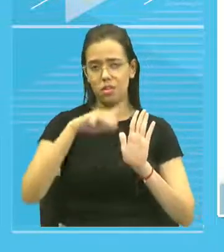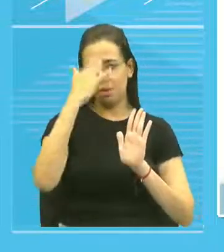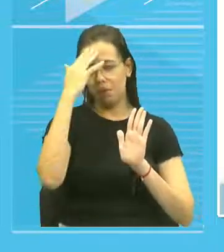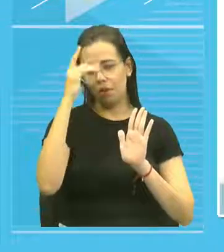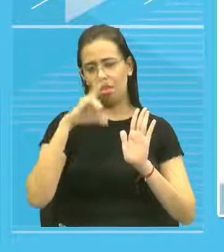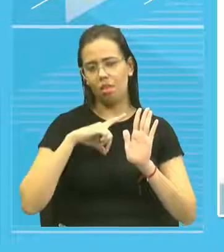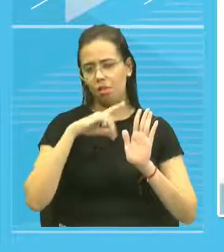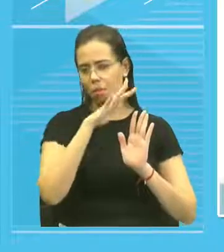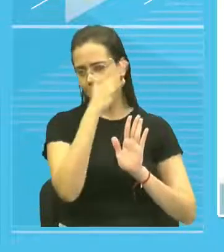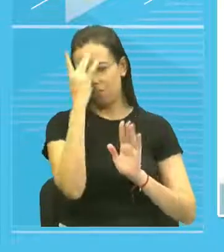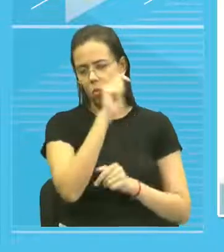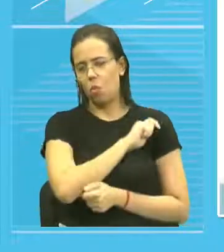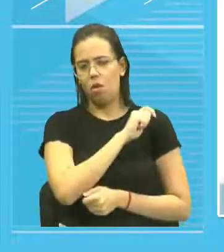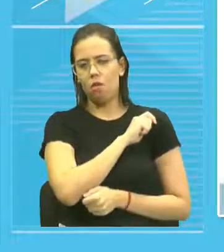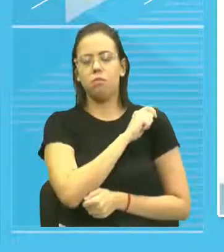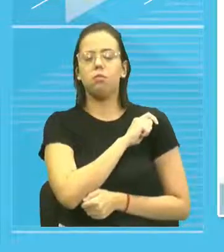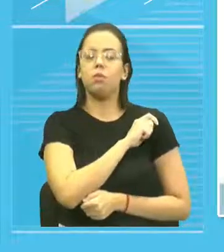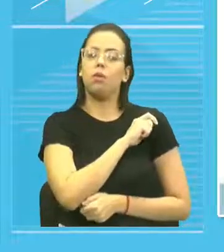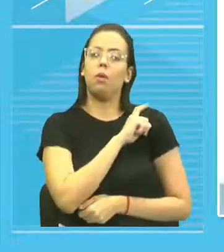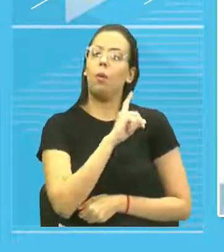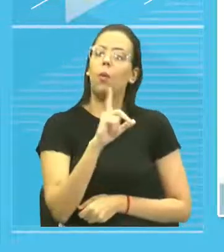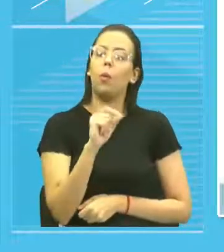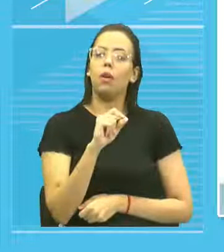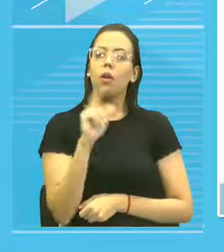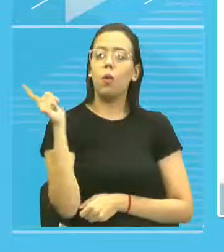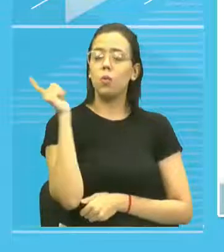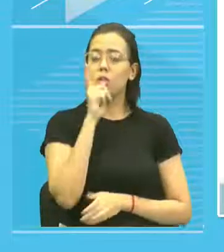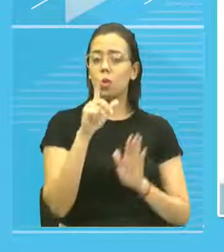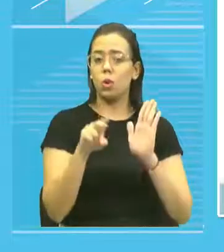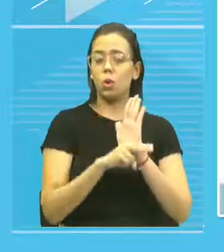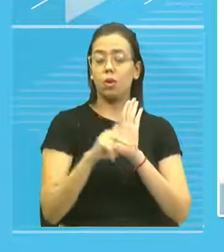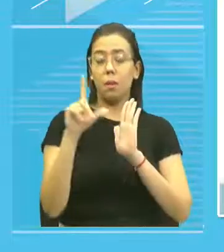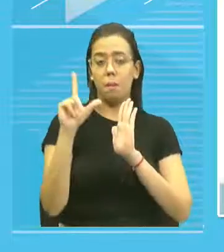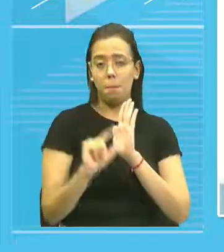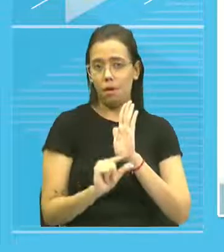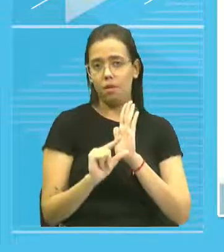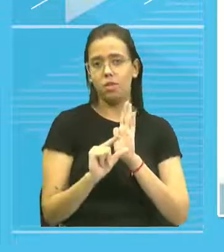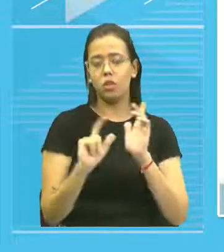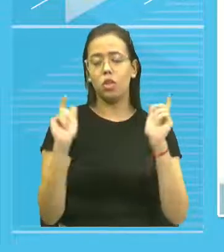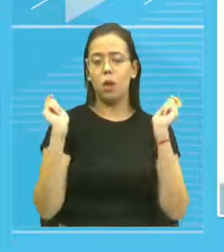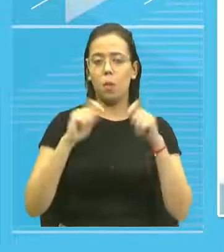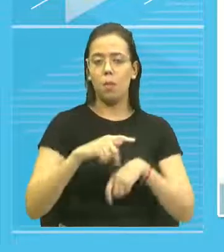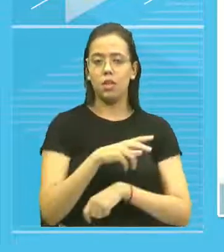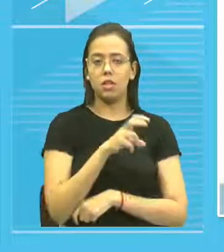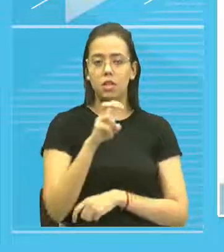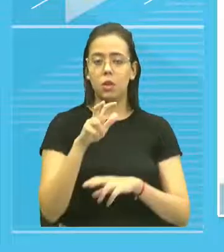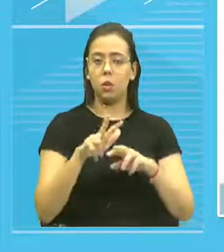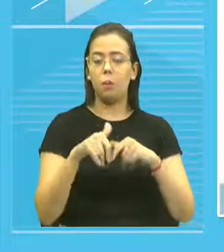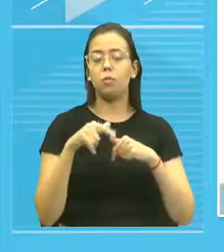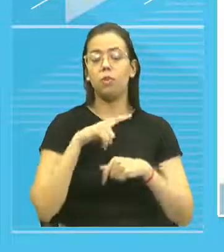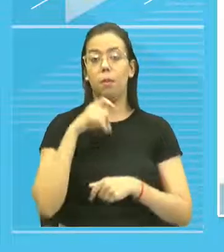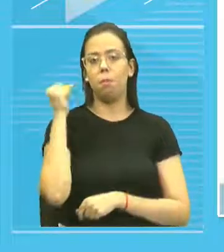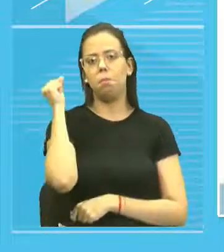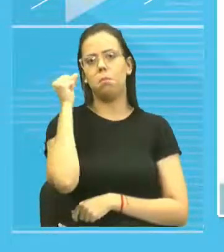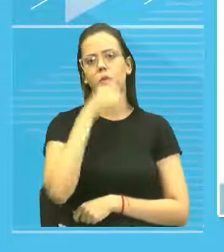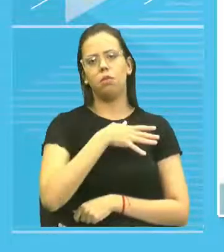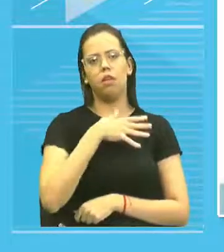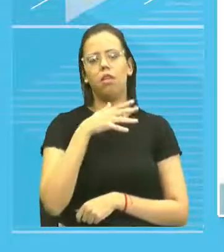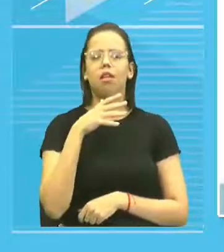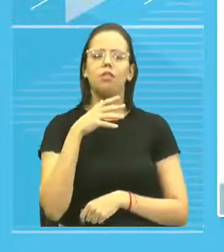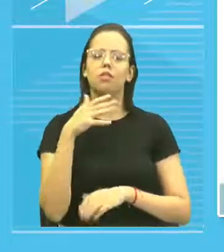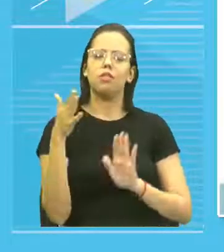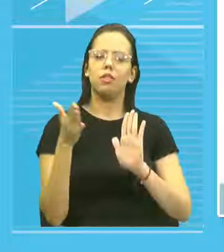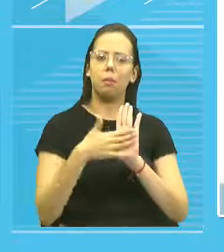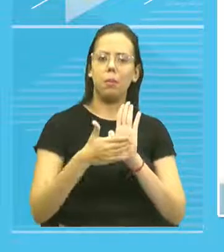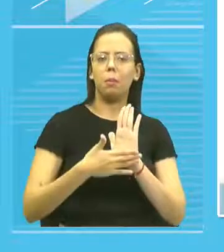bem o que já teve candidato que tirou nota baixa em cima na competência 5 justamente porque ele foi muito agressivo no